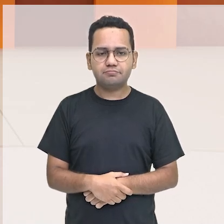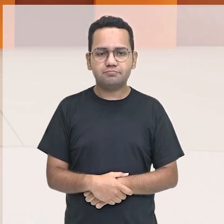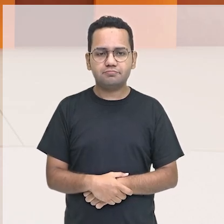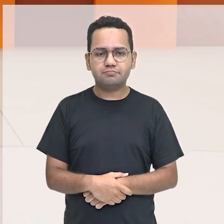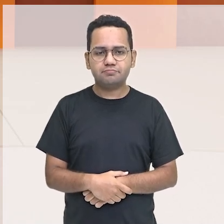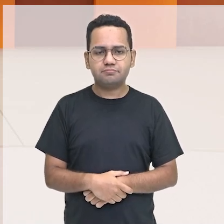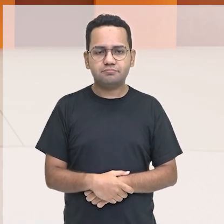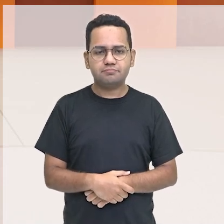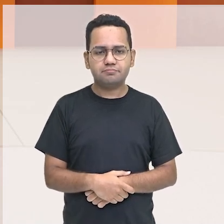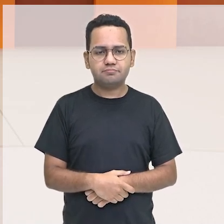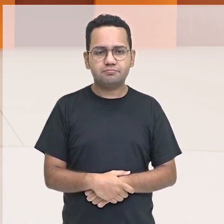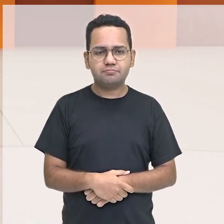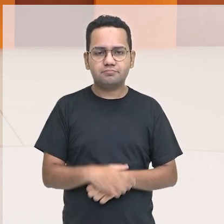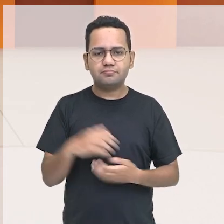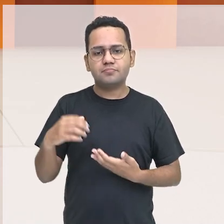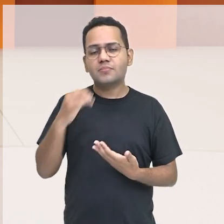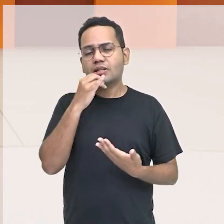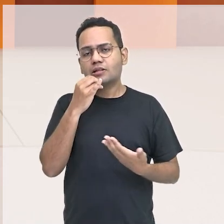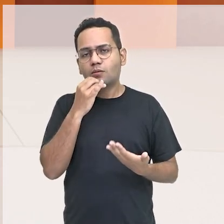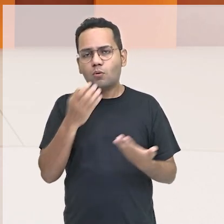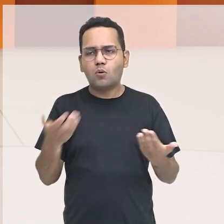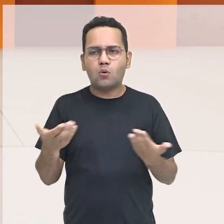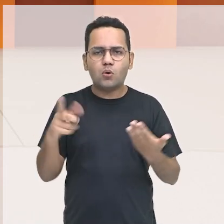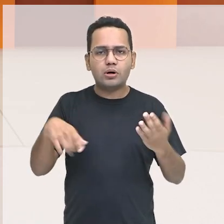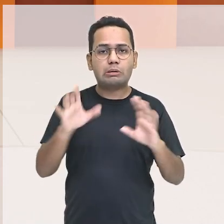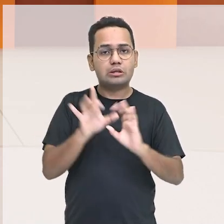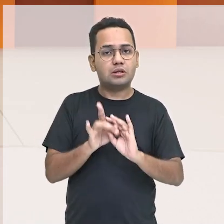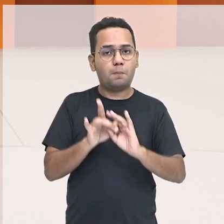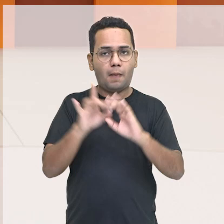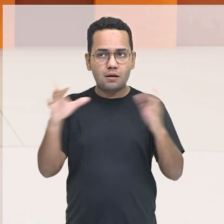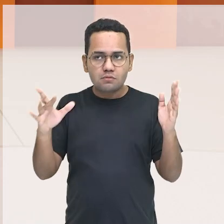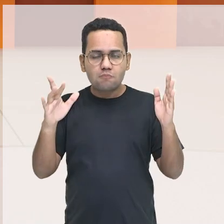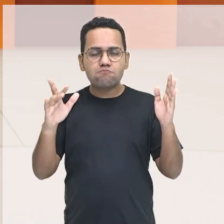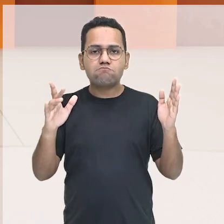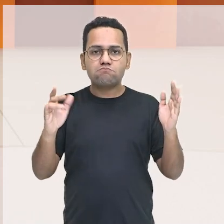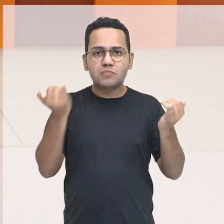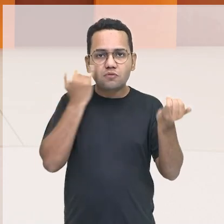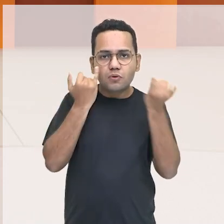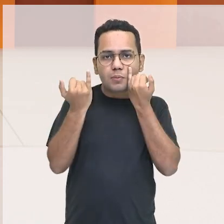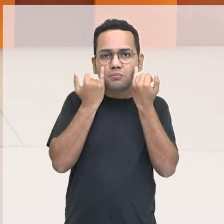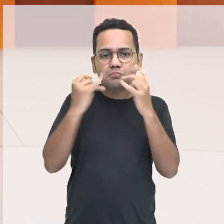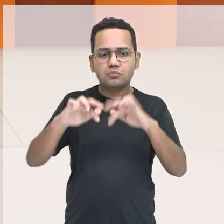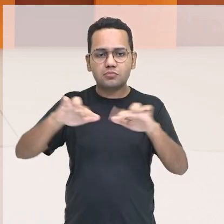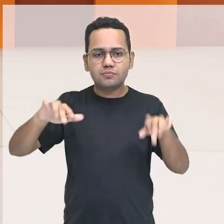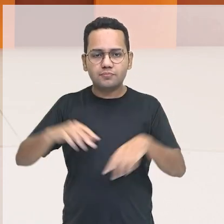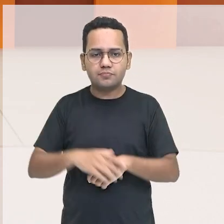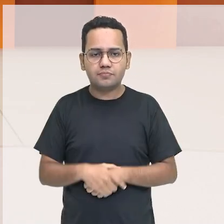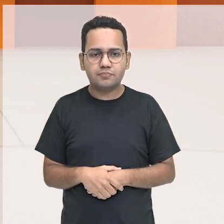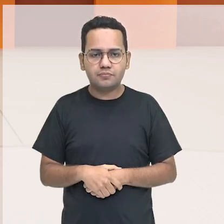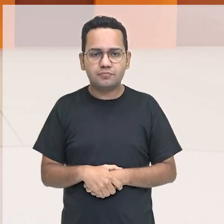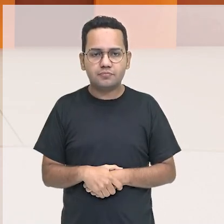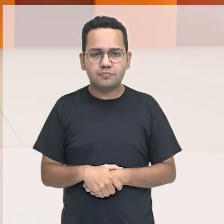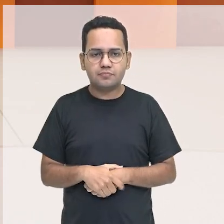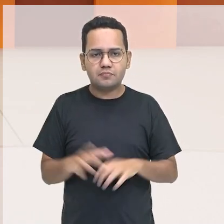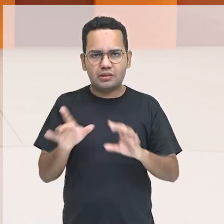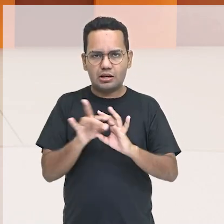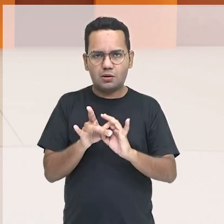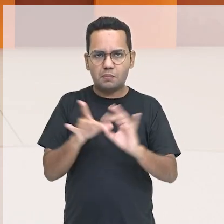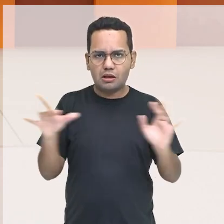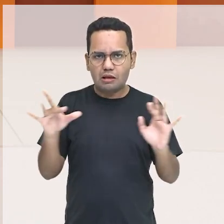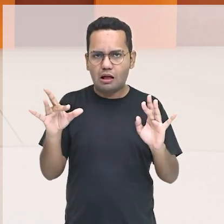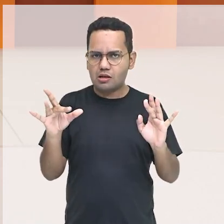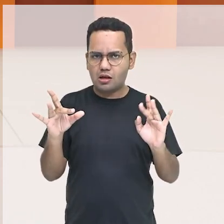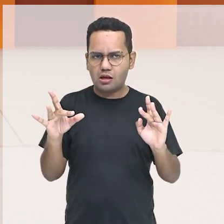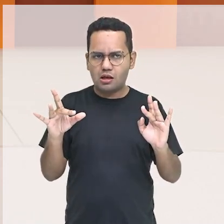muito forte essa questão da liberdade de expressão, né, da liberdade, mas a liberdade ela não é ilimitada, né?